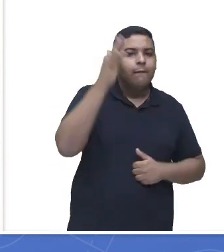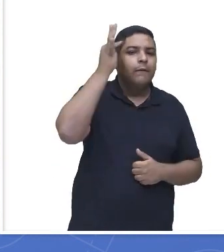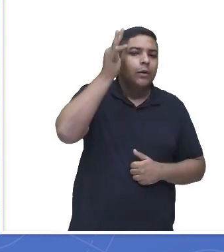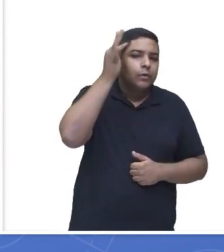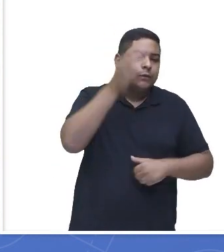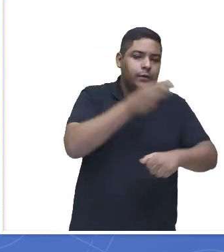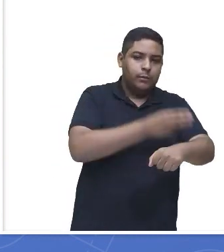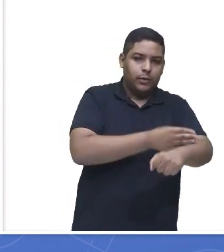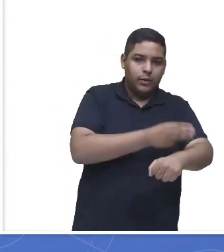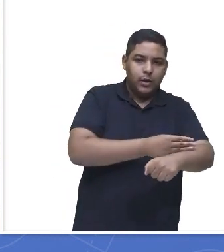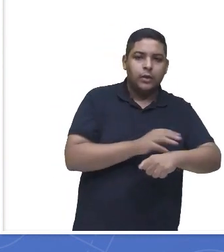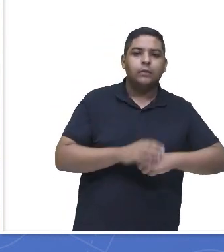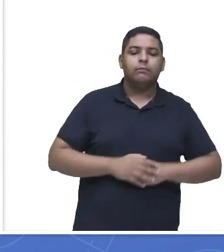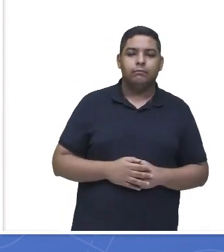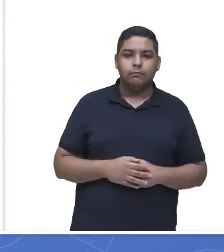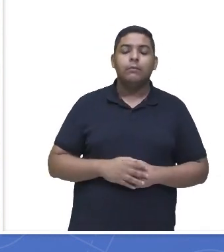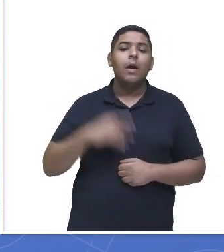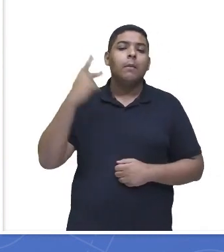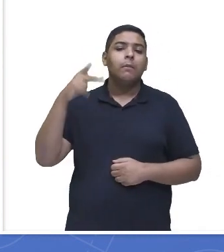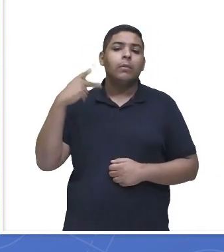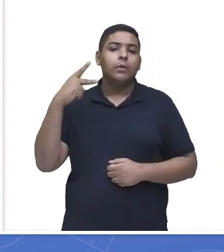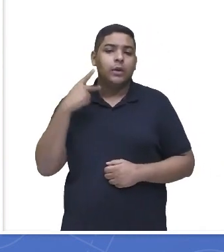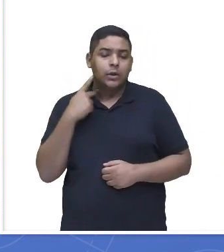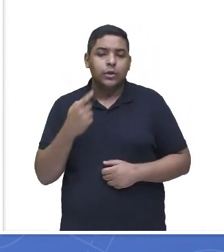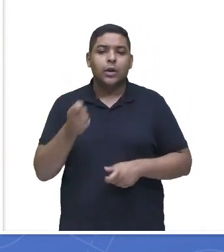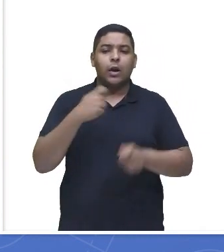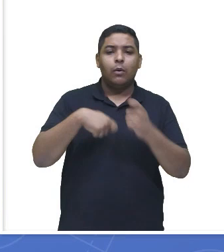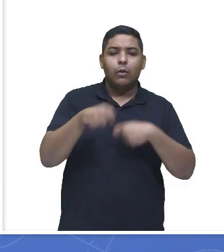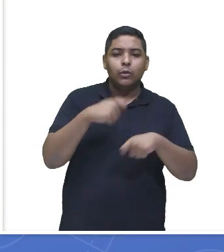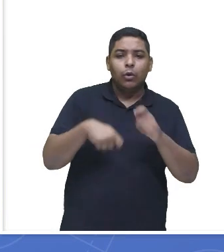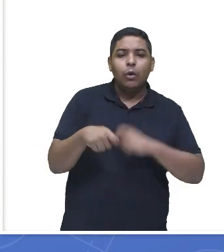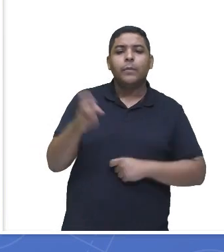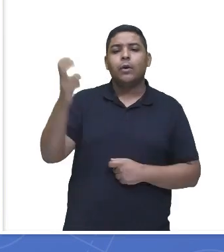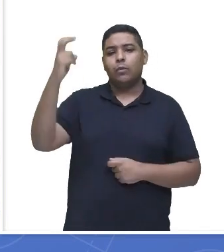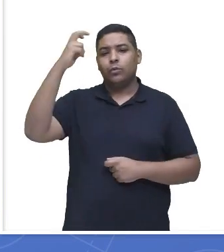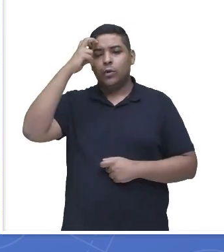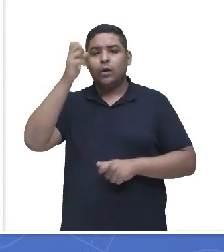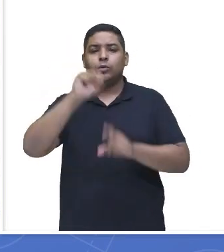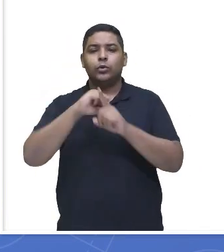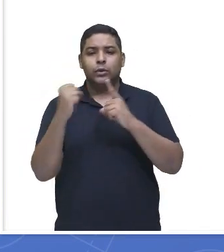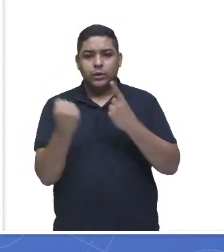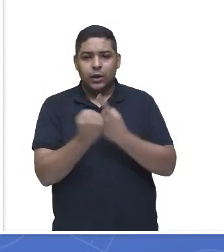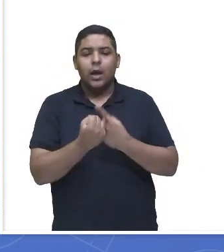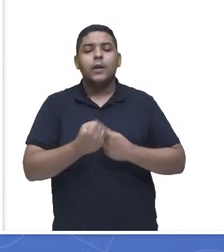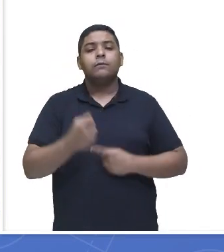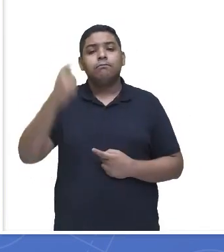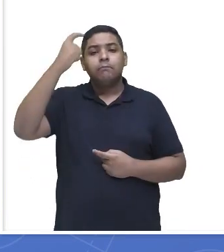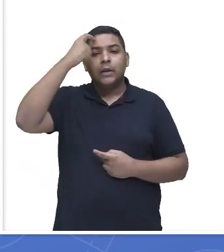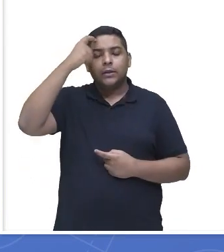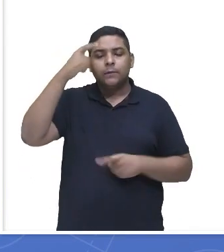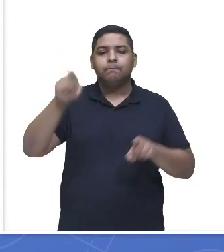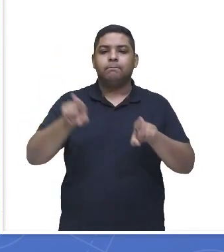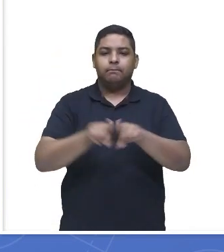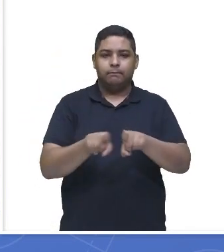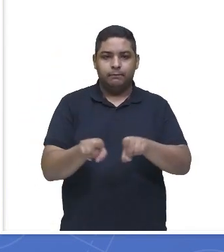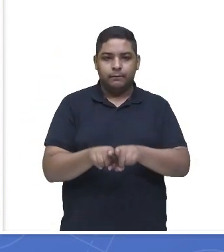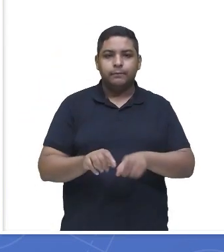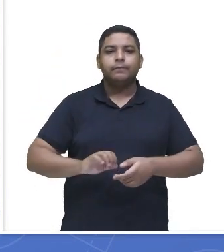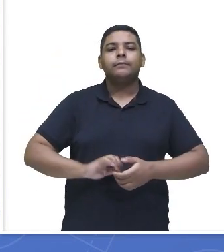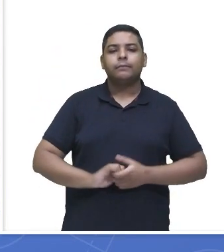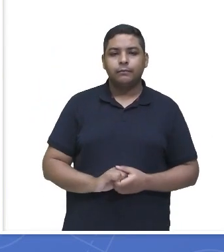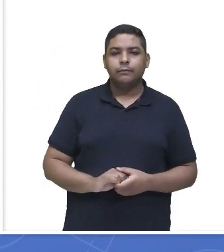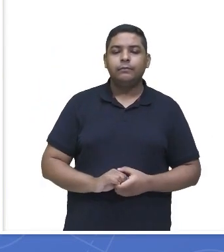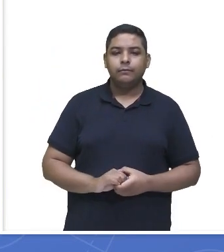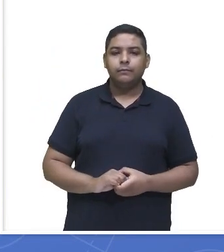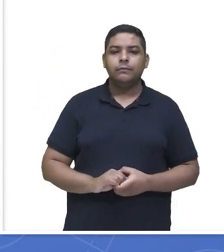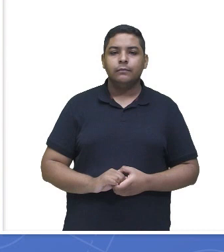políticas, econômicas, sociais, culturais e de pensamento também. Perfeito? O tanto que o comentário vai dizer para nós o quê? Os